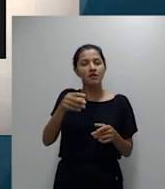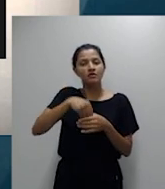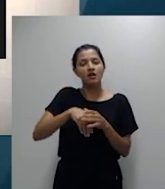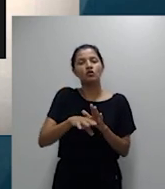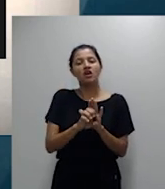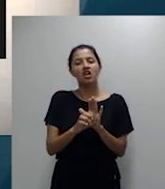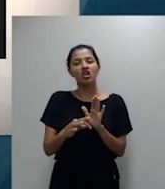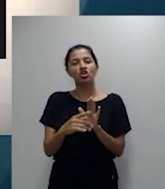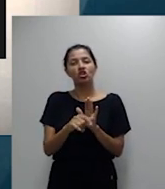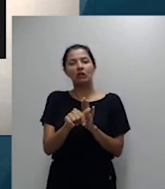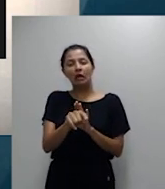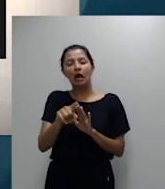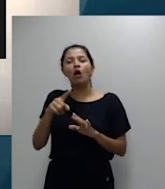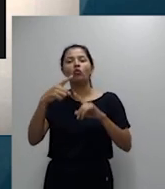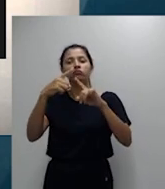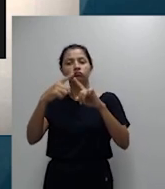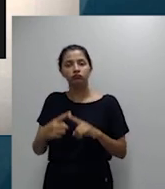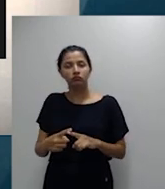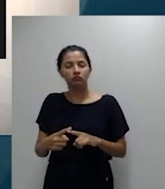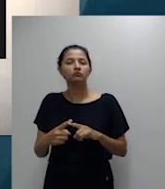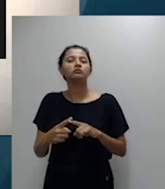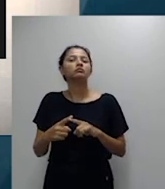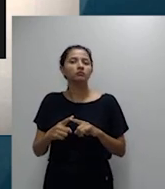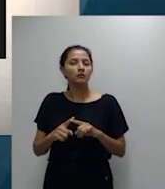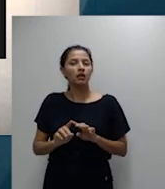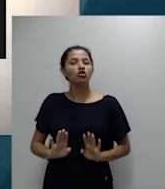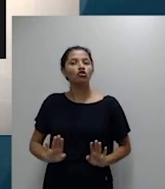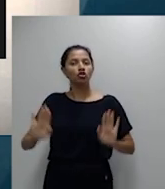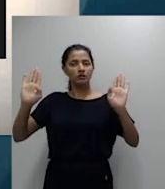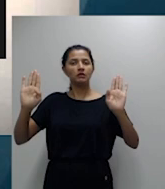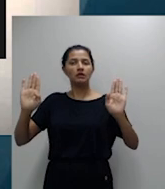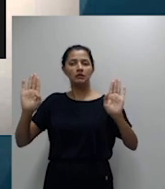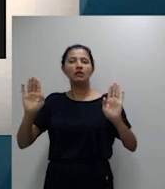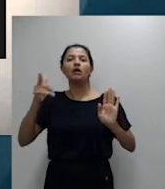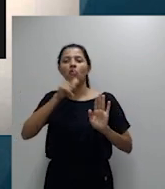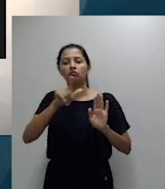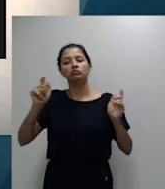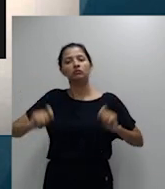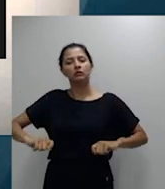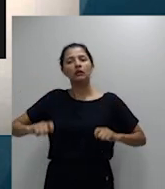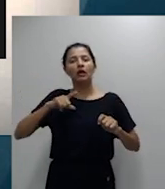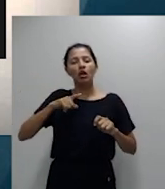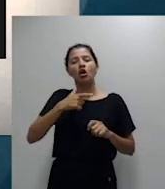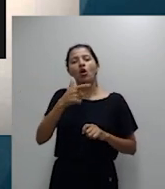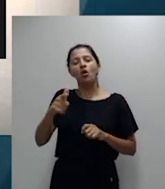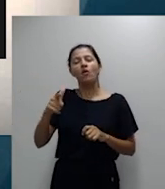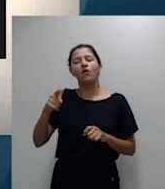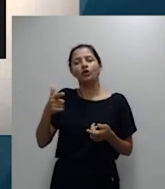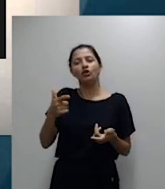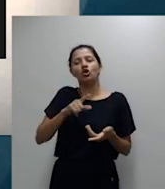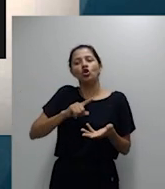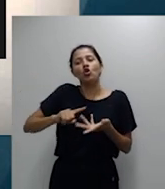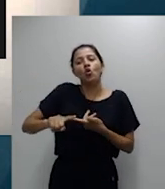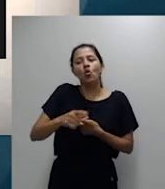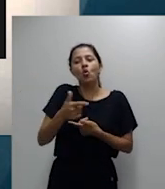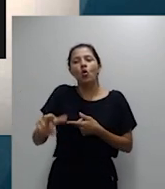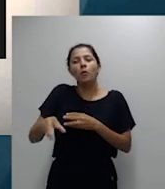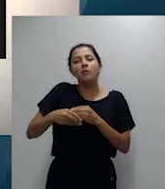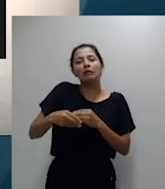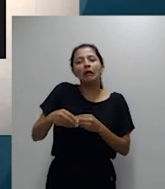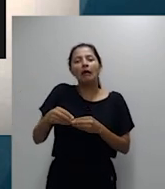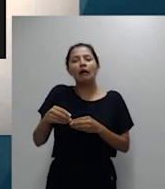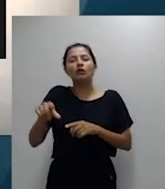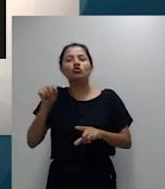edital de licitação em favor da concessionária a possibilidade de outras fontes provenientes de receitas em fibras complementares